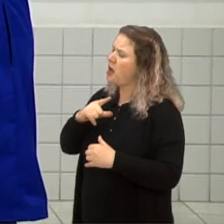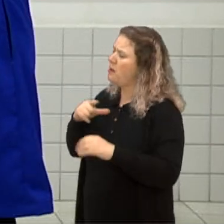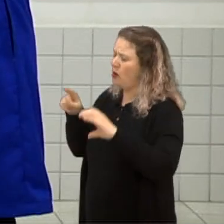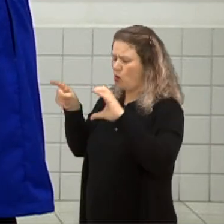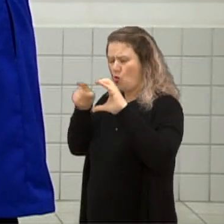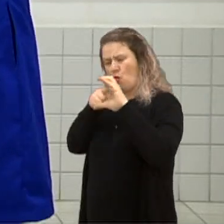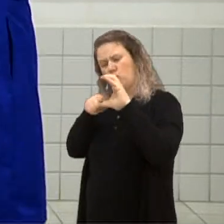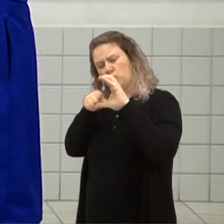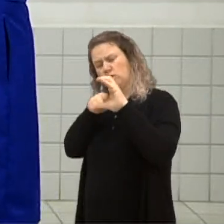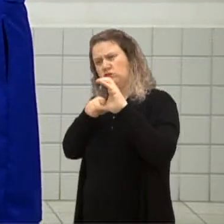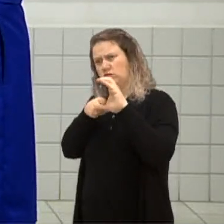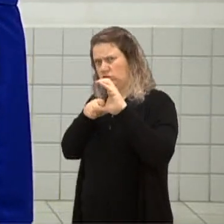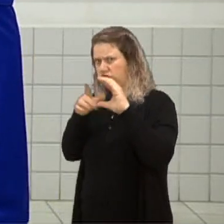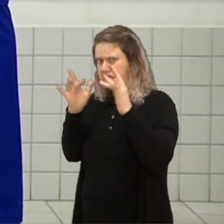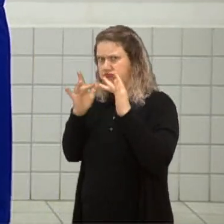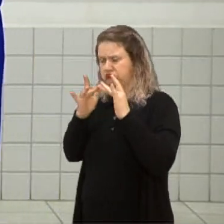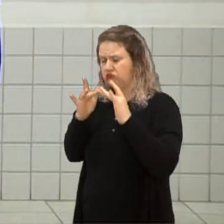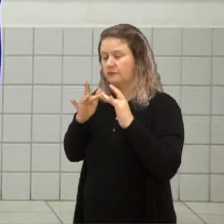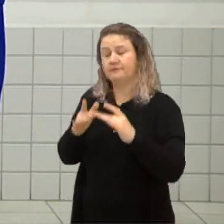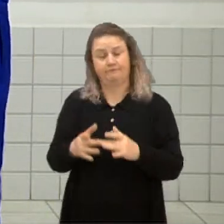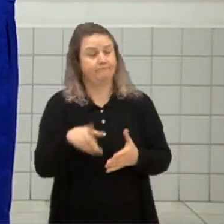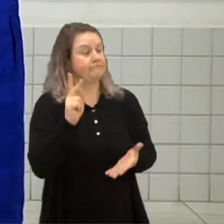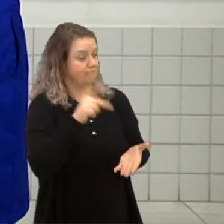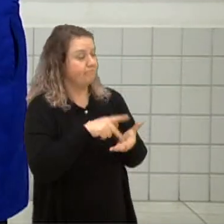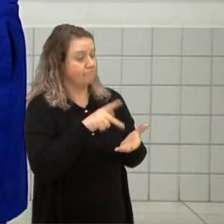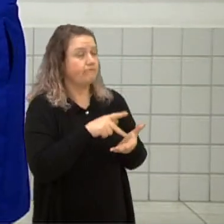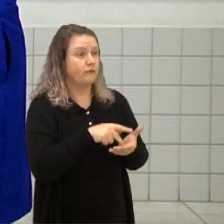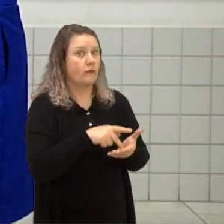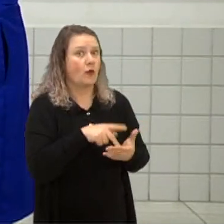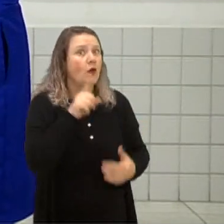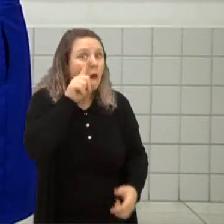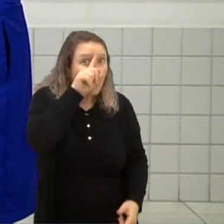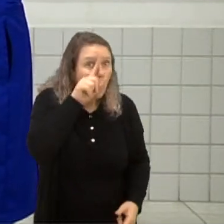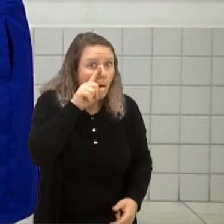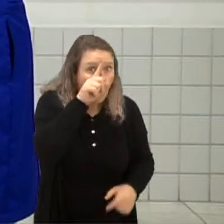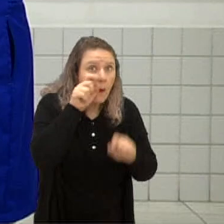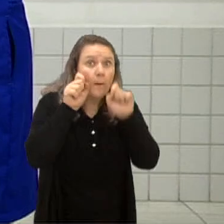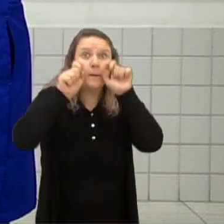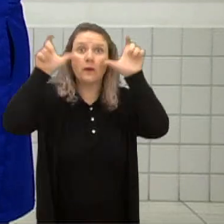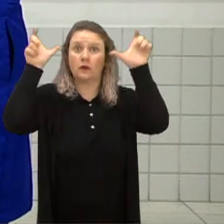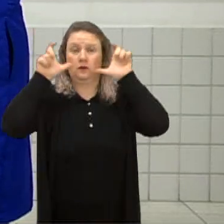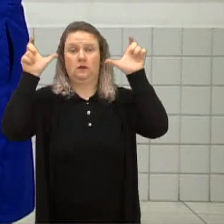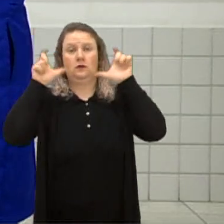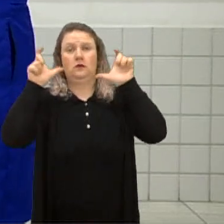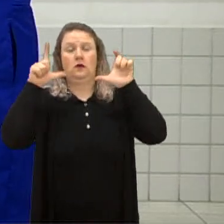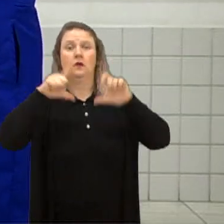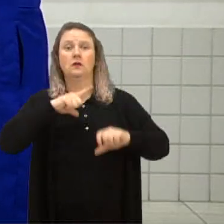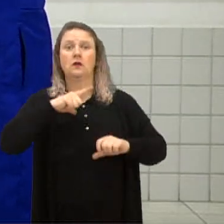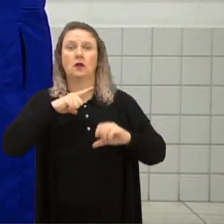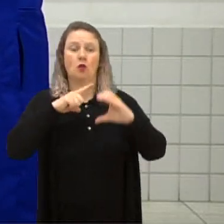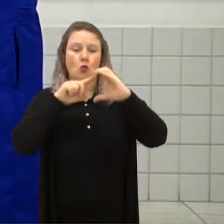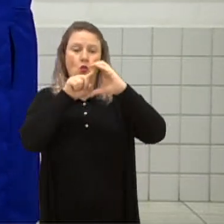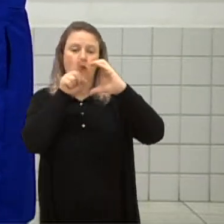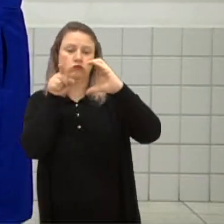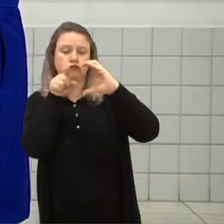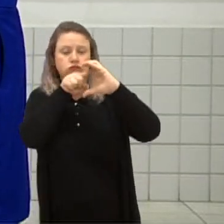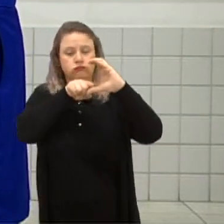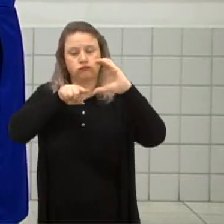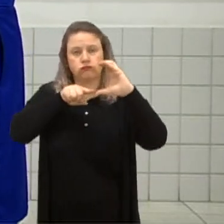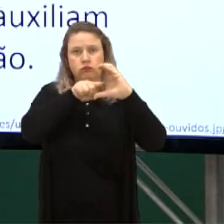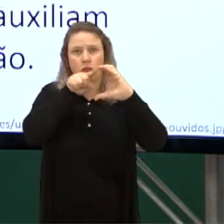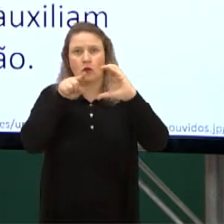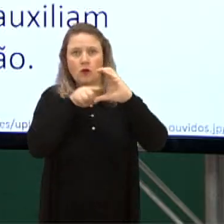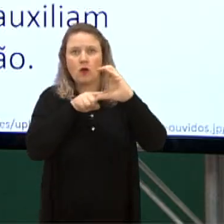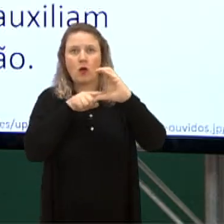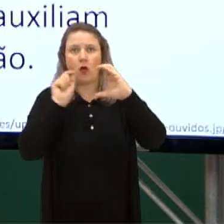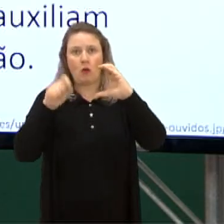que tem contato. É verdade. Então, olha o perigo, gente. É um espaço aberto, é uma estrutura aberta